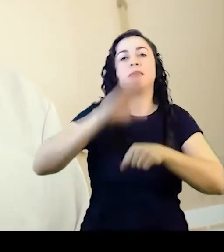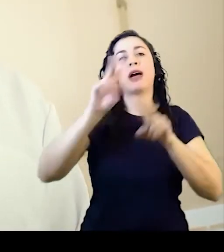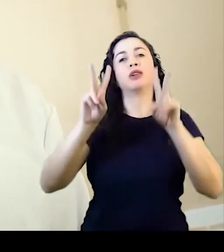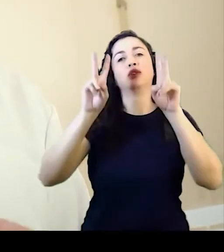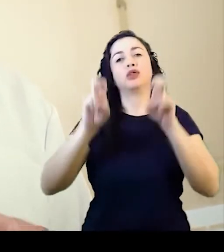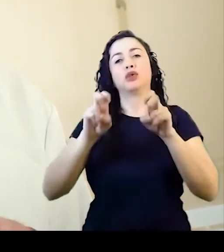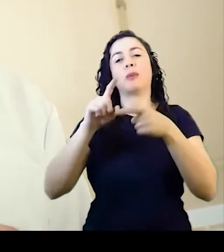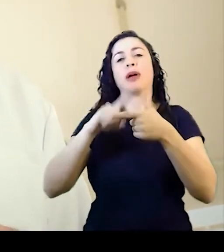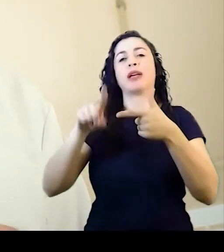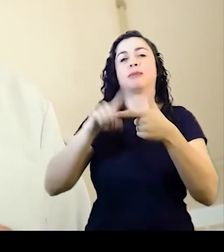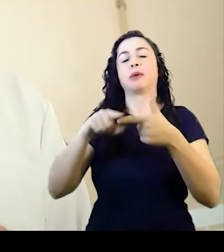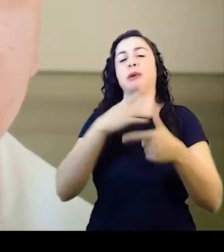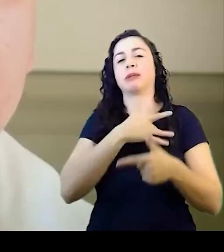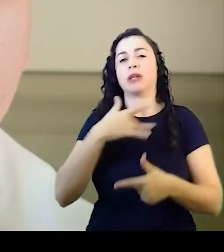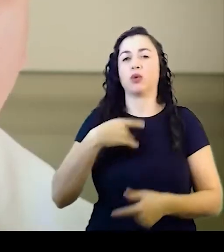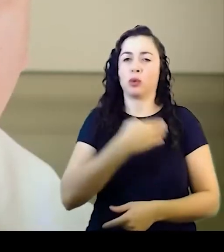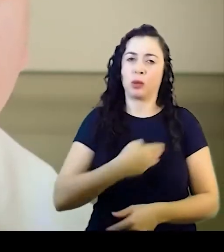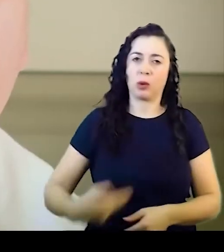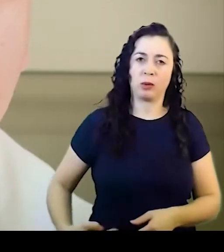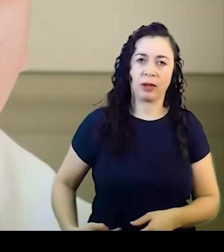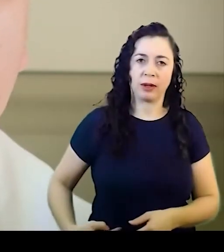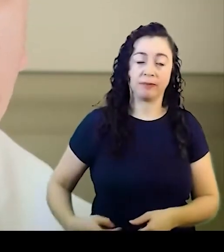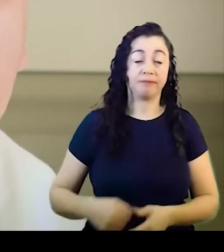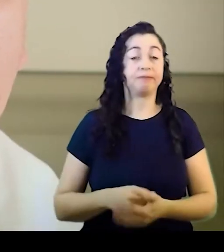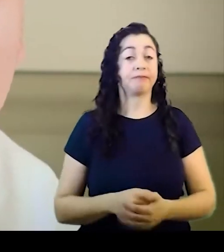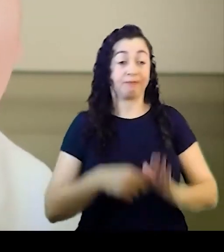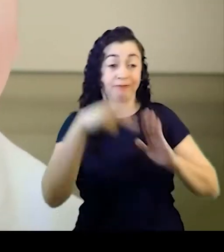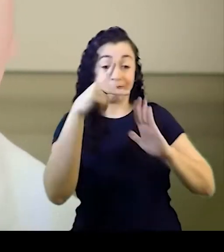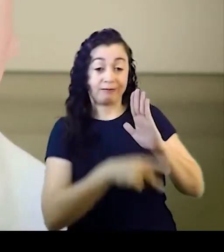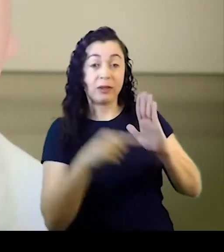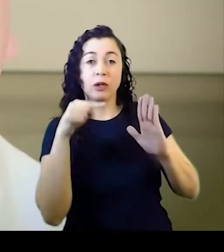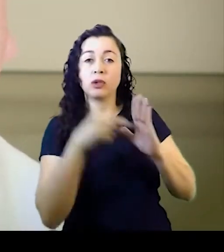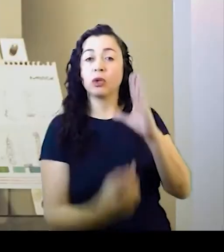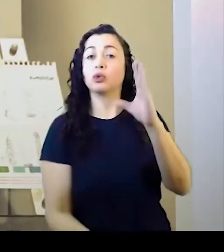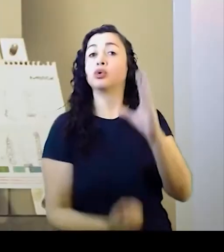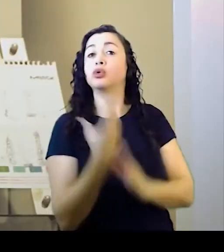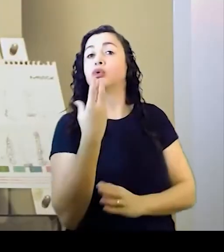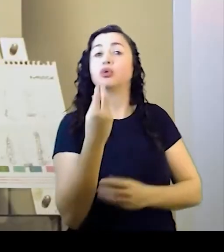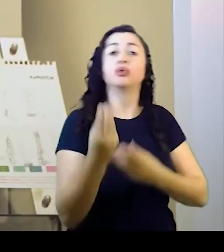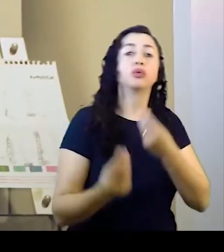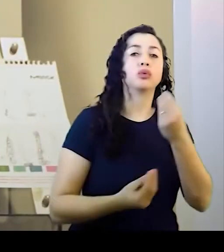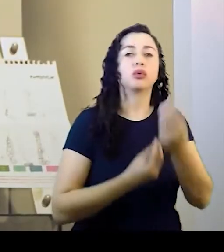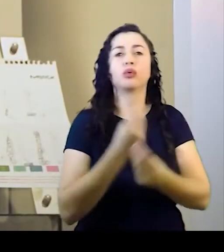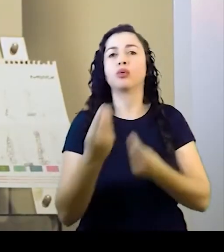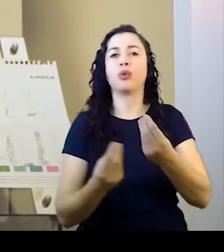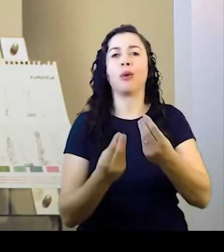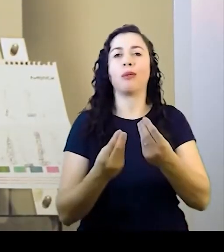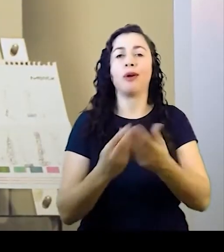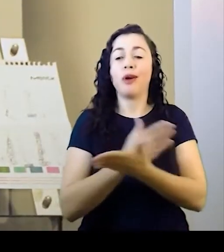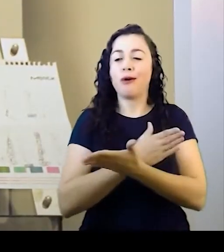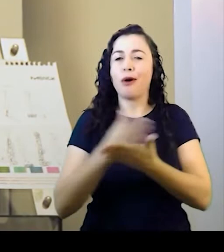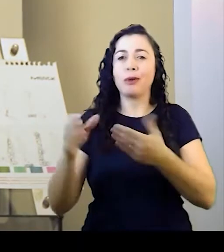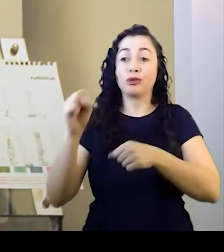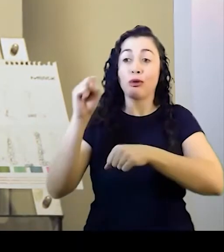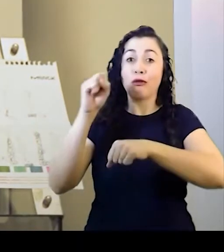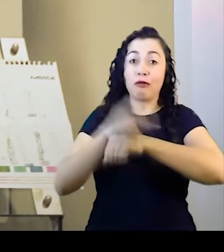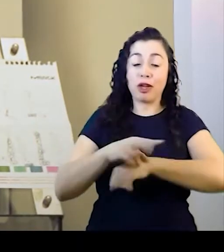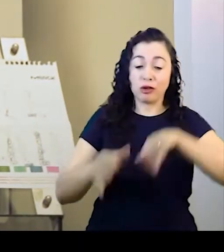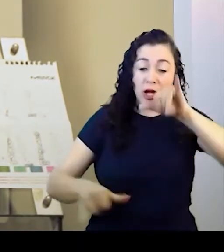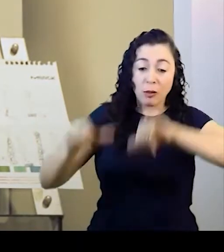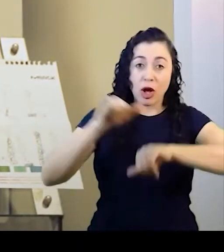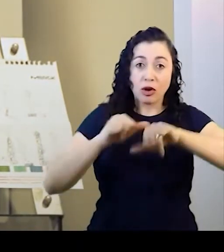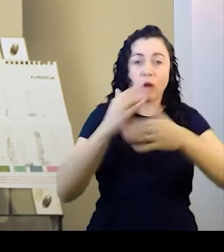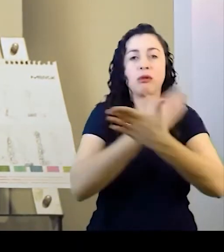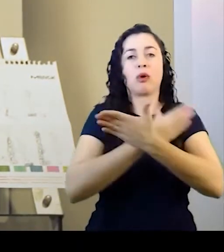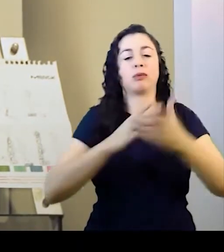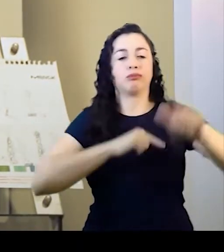esse problema de saúde pública. Esse projeto, ele nasceu basicamente com a chegada do vírus no laboratório, né? E